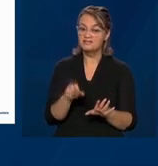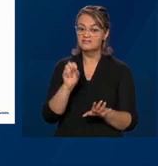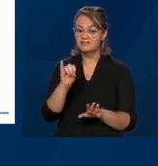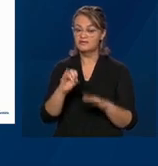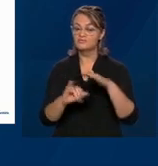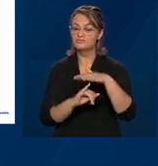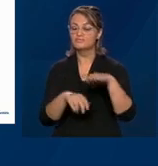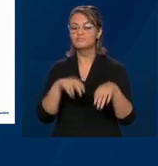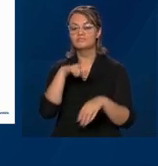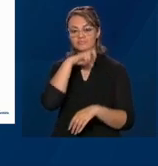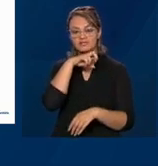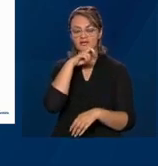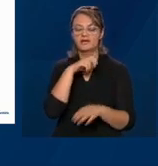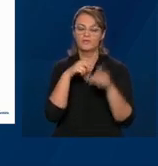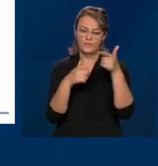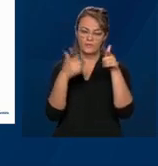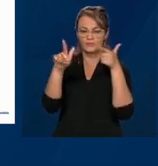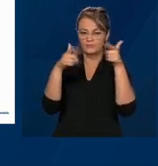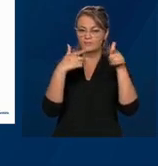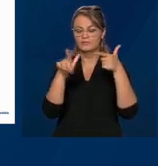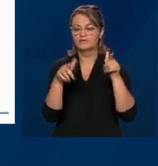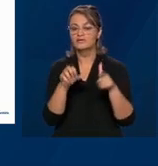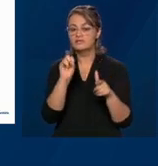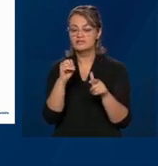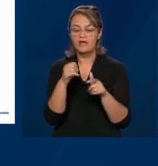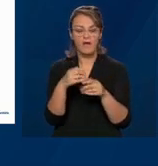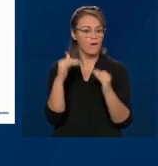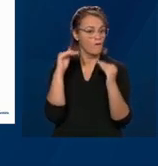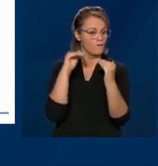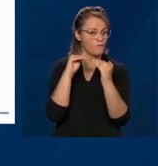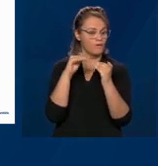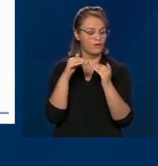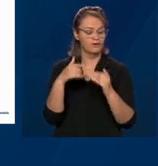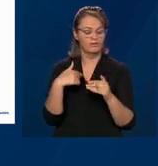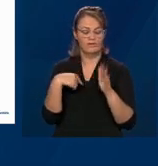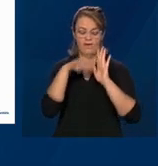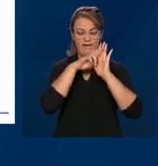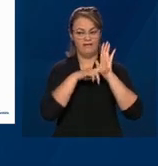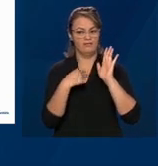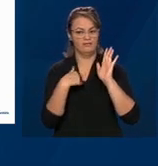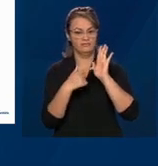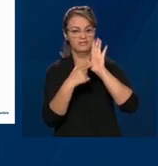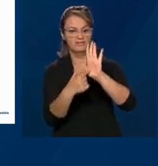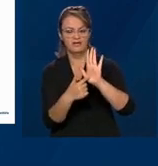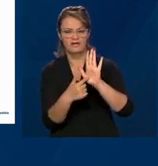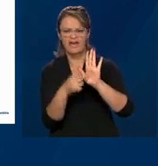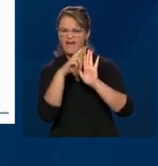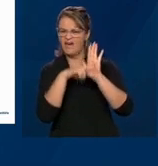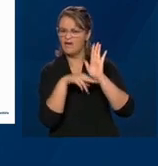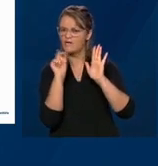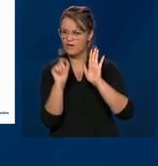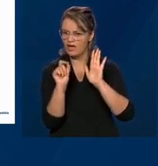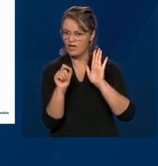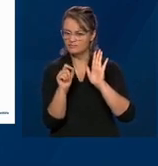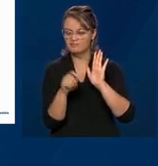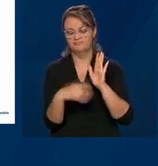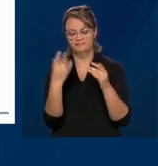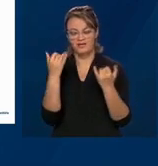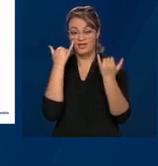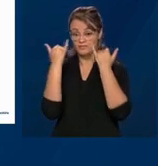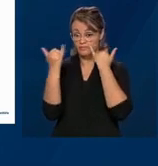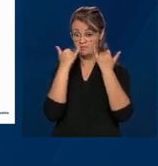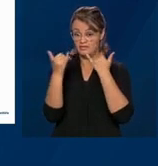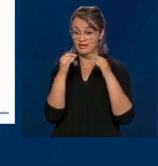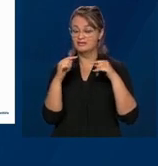Instituto Butantan e os desenvolvedores concordassem com as nossas condições, que são apresentar os dados atualizados